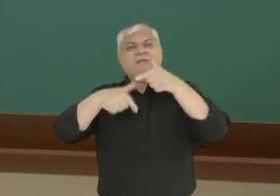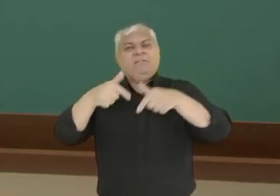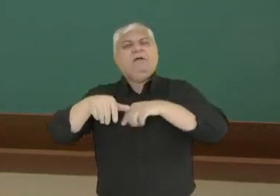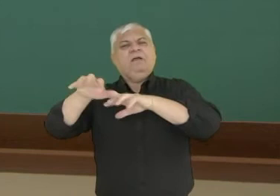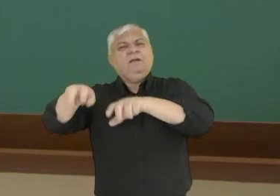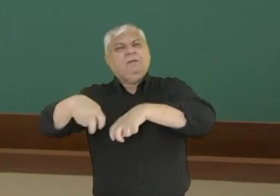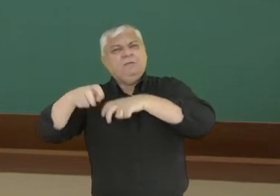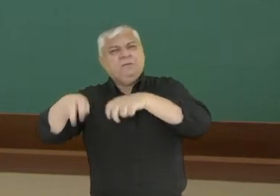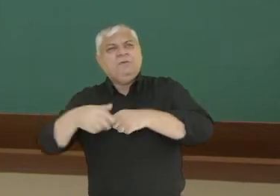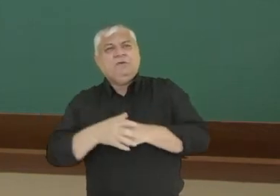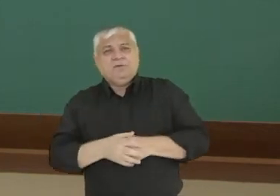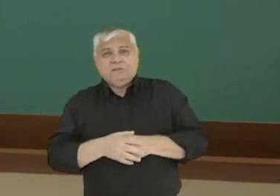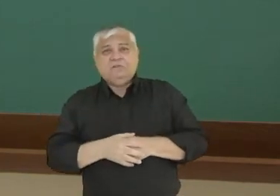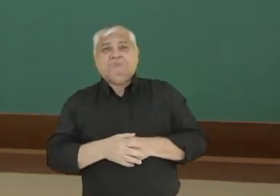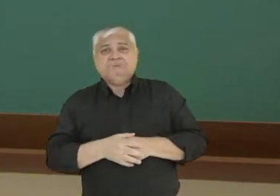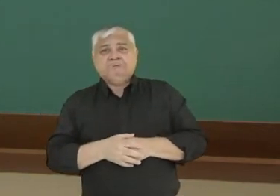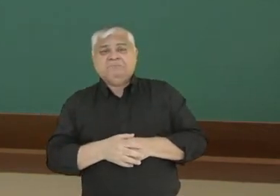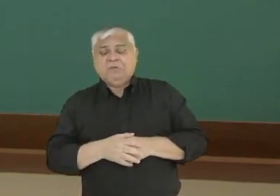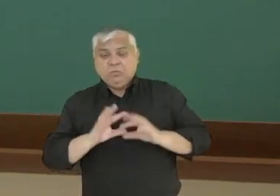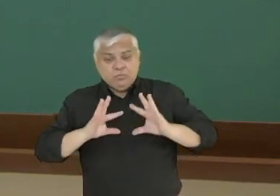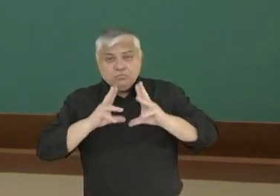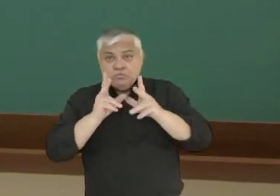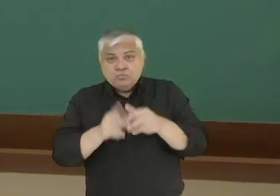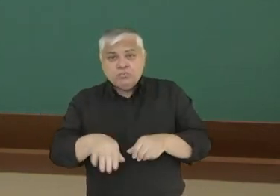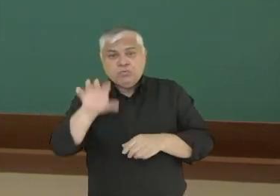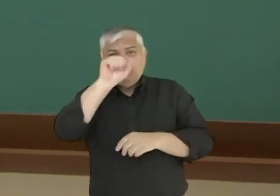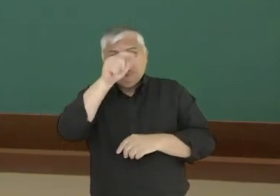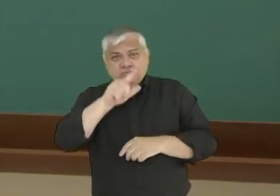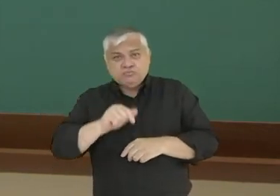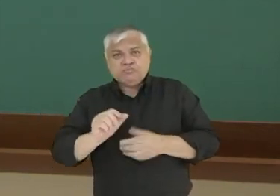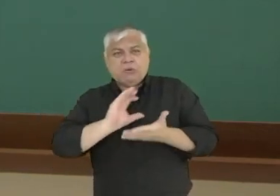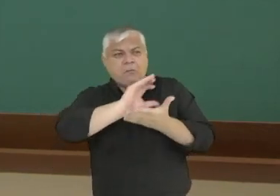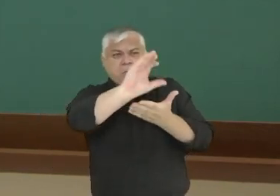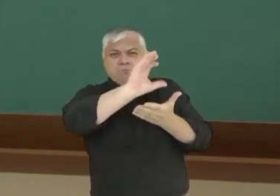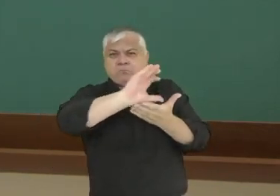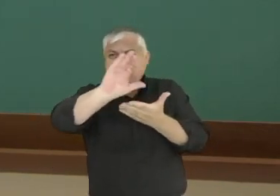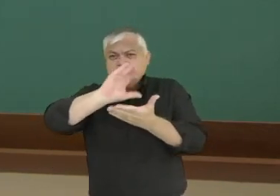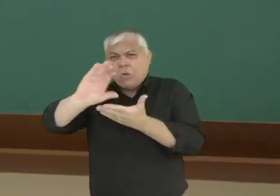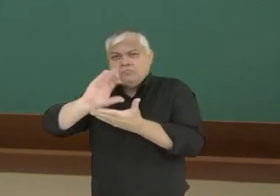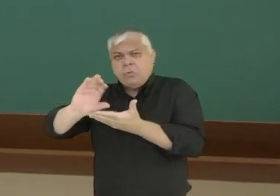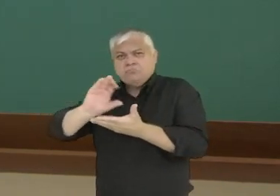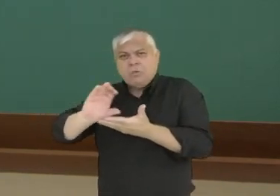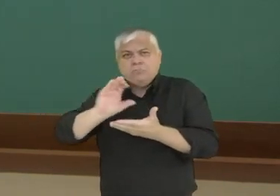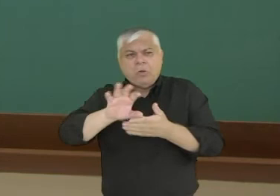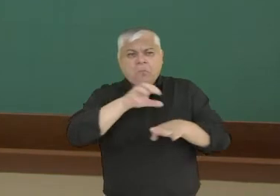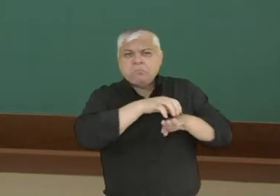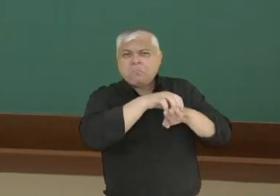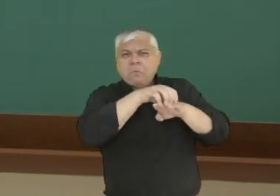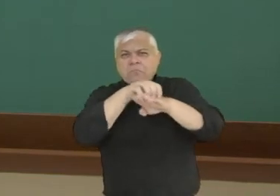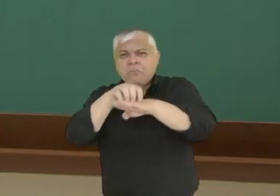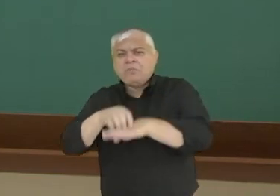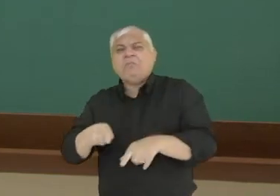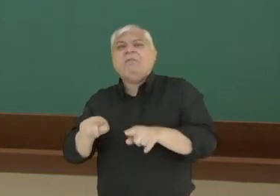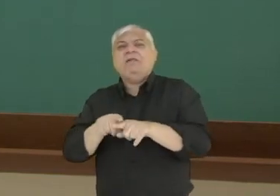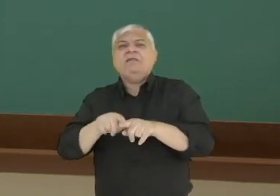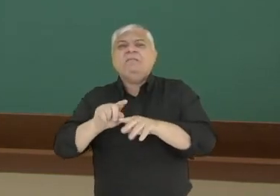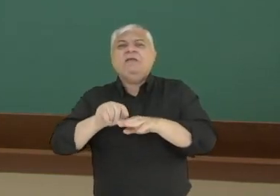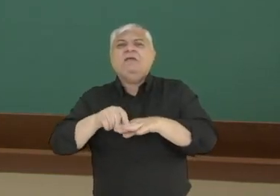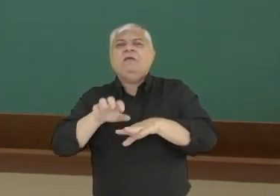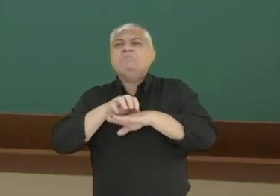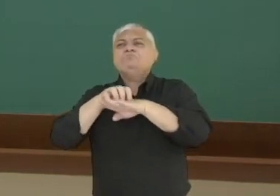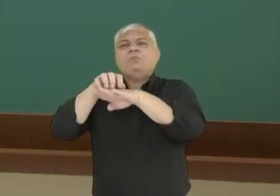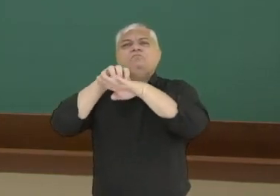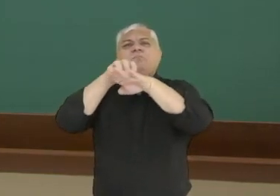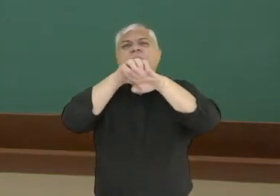abastecendo não só internamente né o país a região mas também enviando o que é